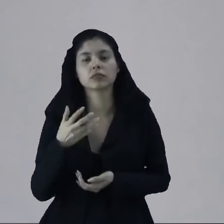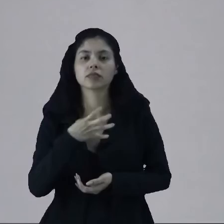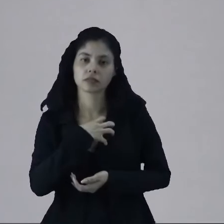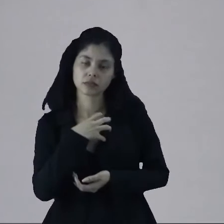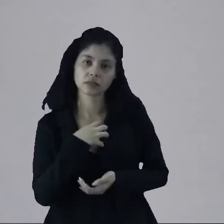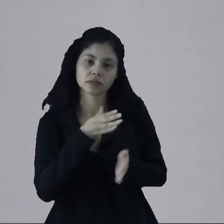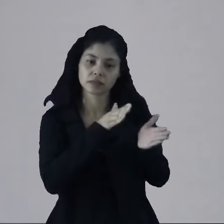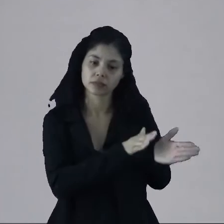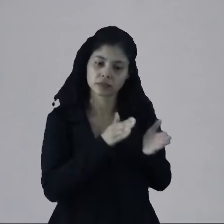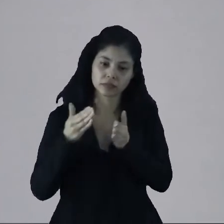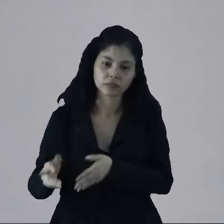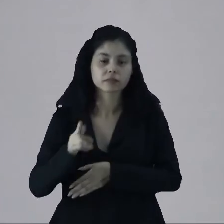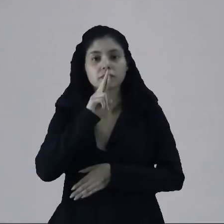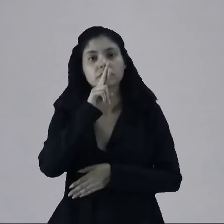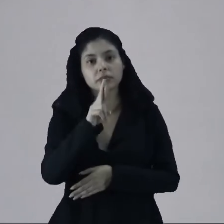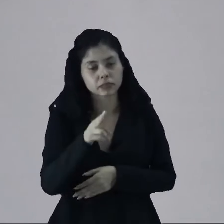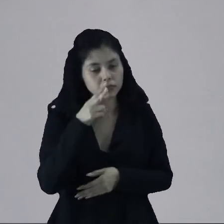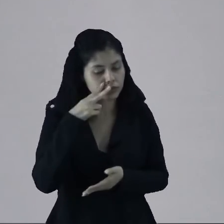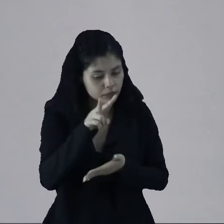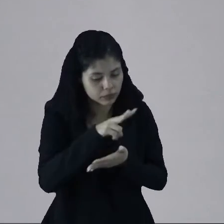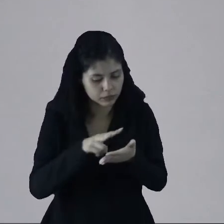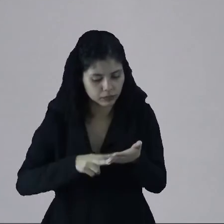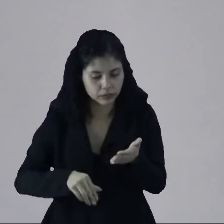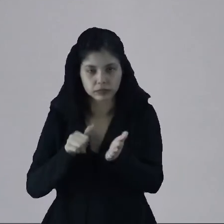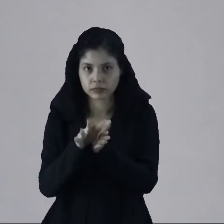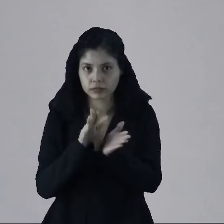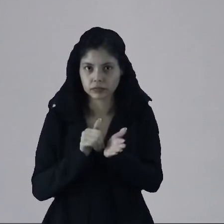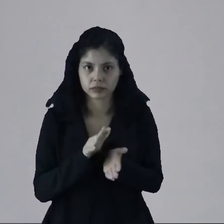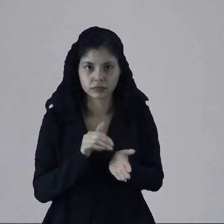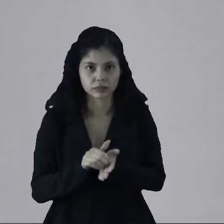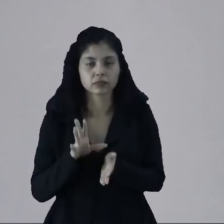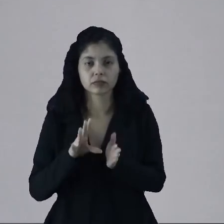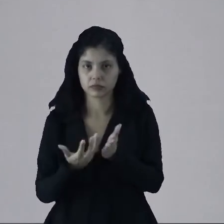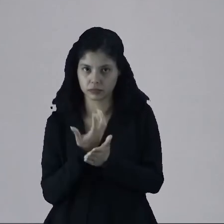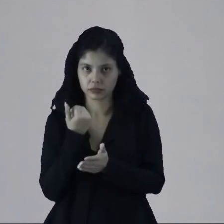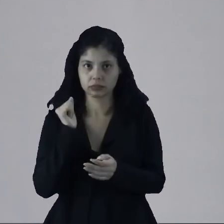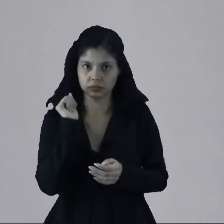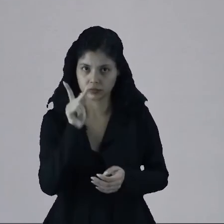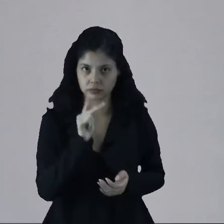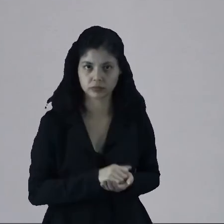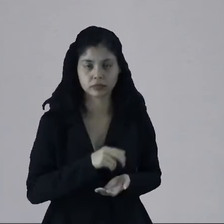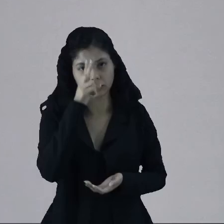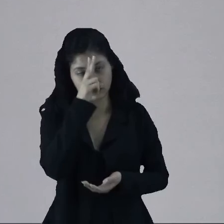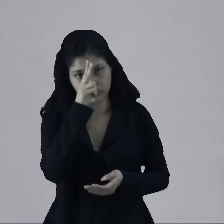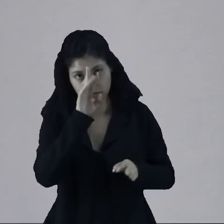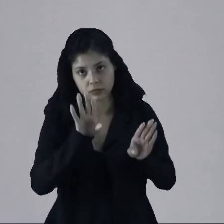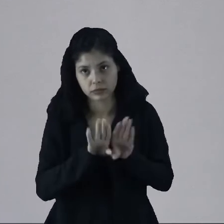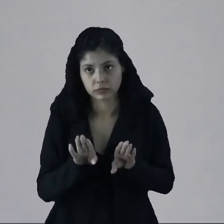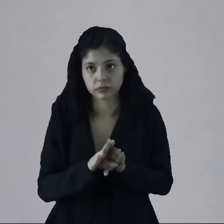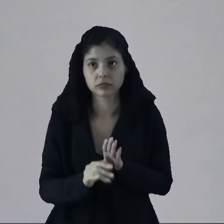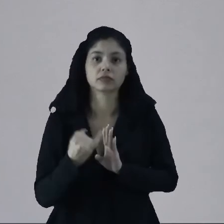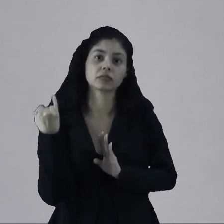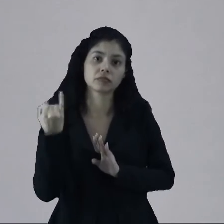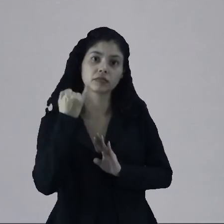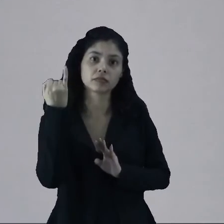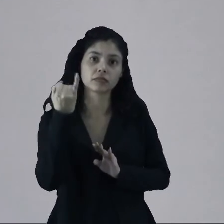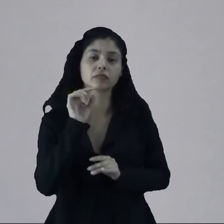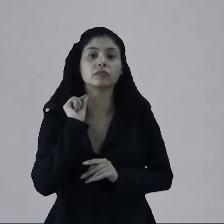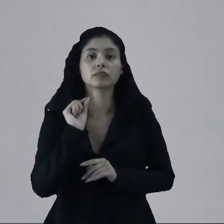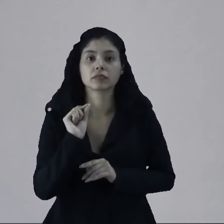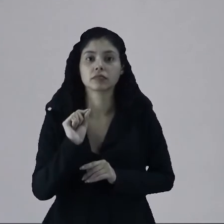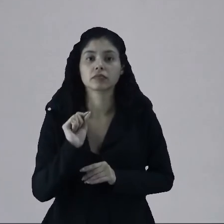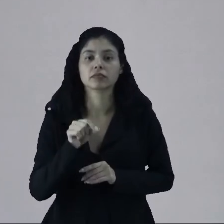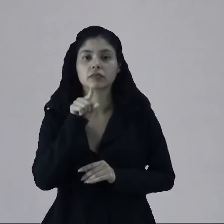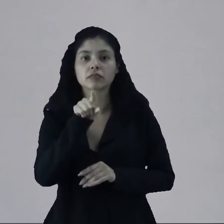momento, você parte por enunciados e por eliminação você vai retirando isso aí. Lembrando também que é muito importante o